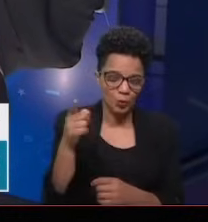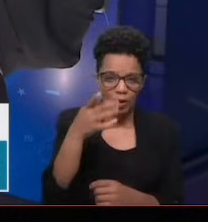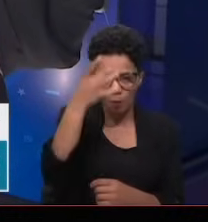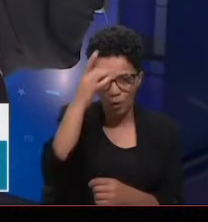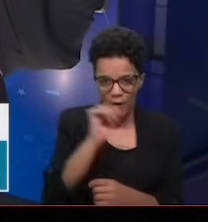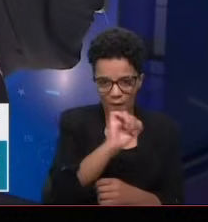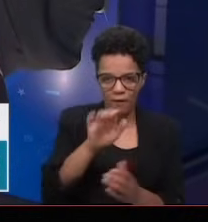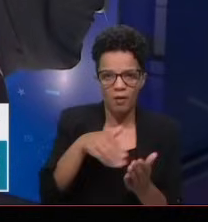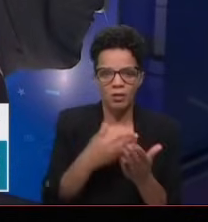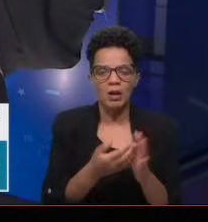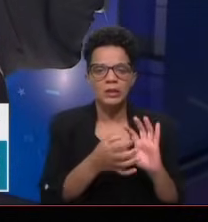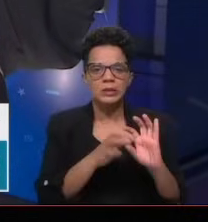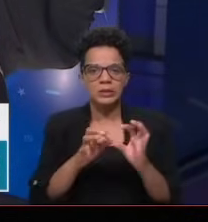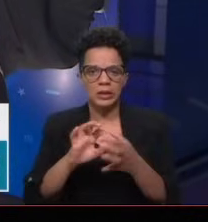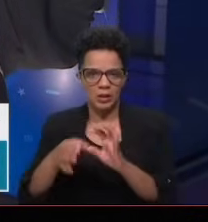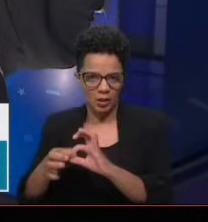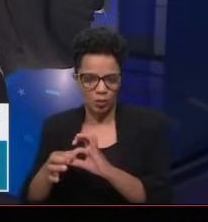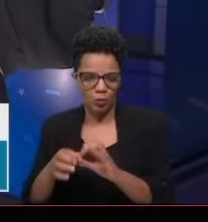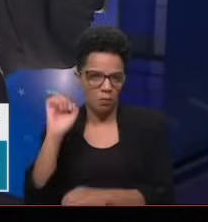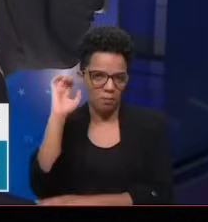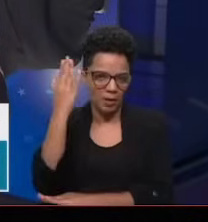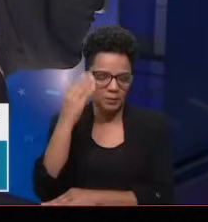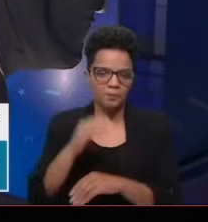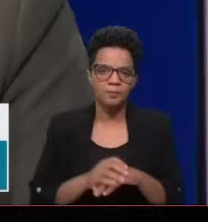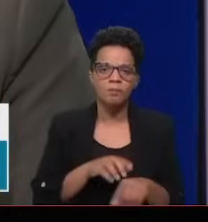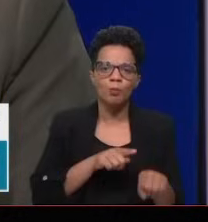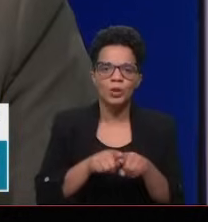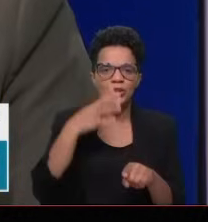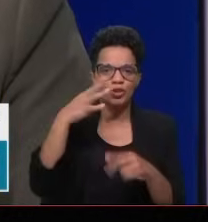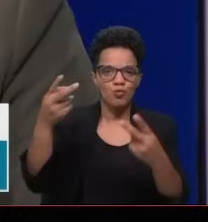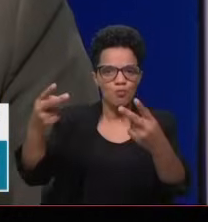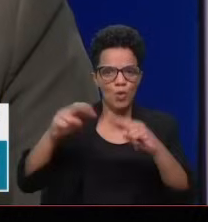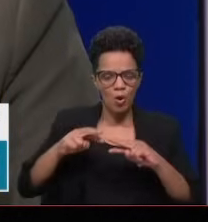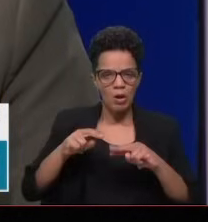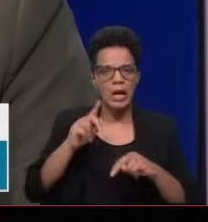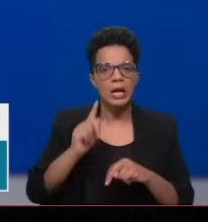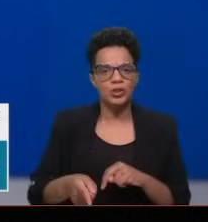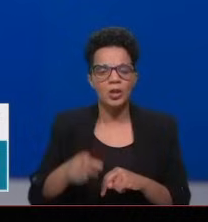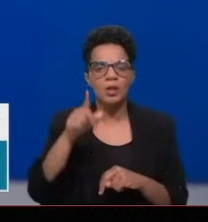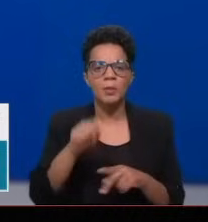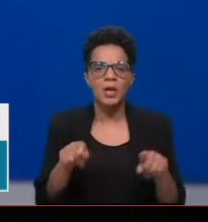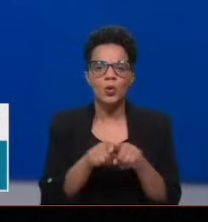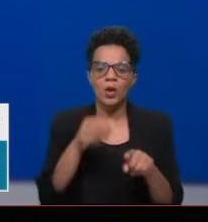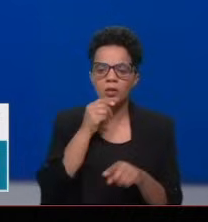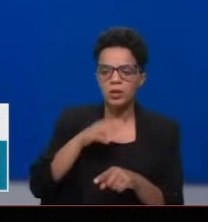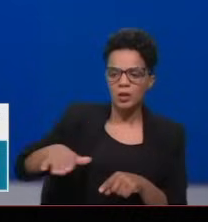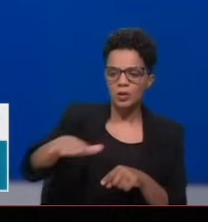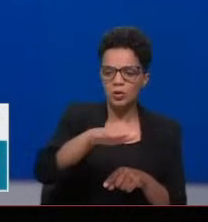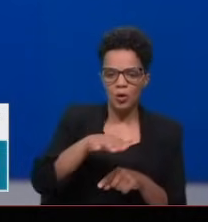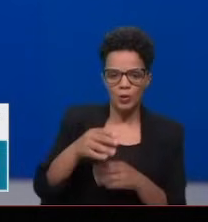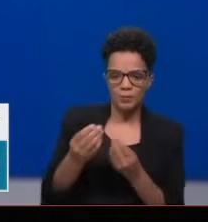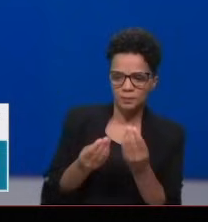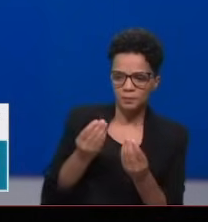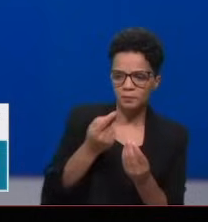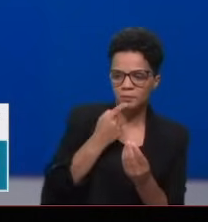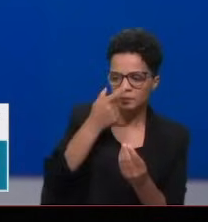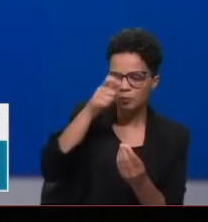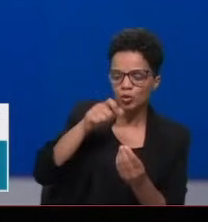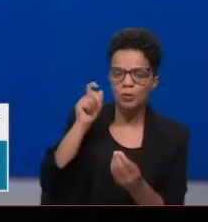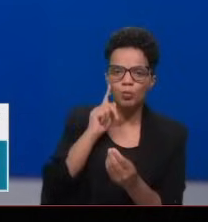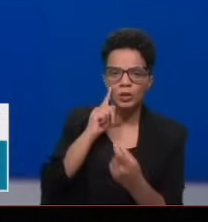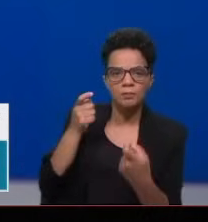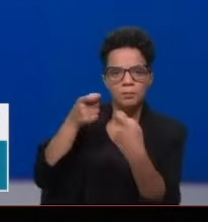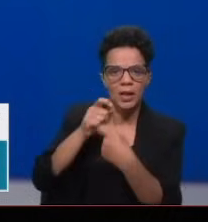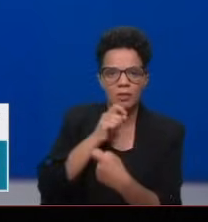vista faz seno que a política da imigração deve passar também por se olhar para o território e perceber onde é que estas pessoas podem ser úteis e até que ponto